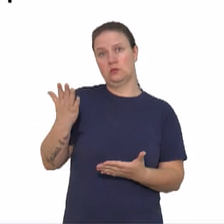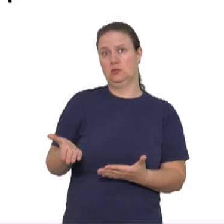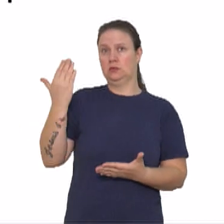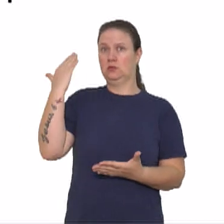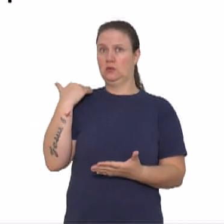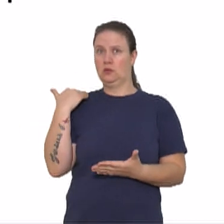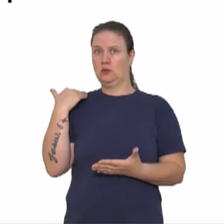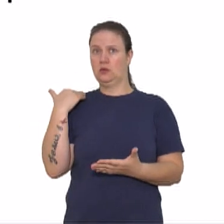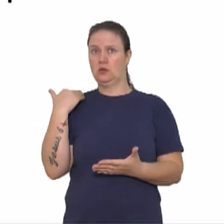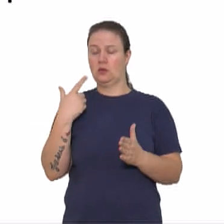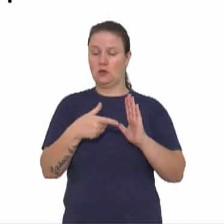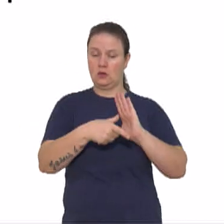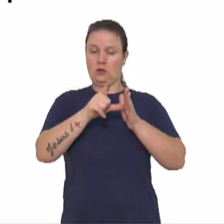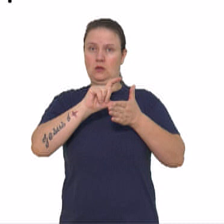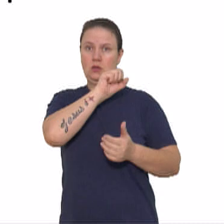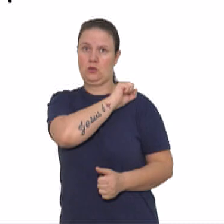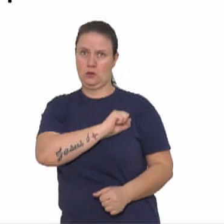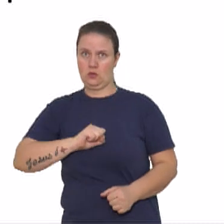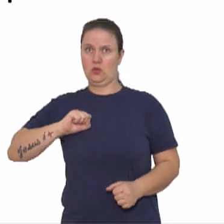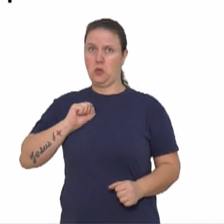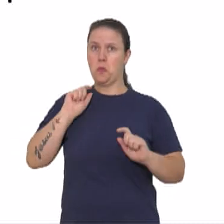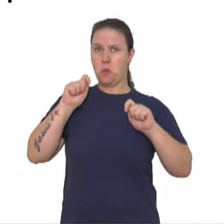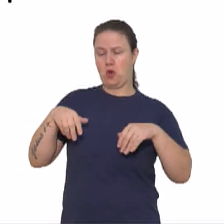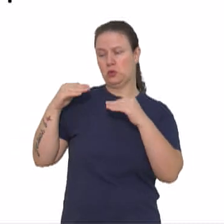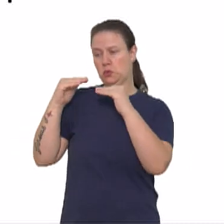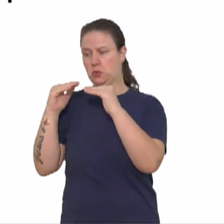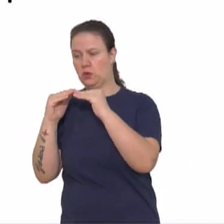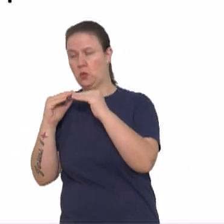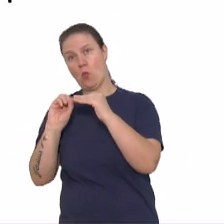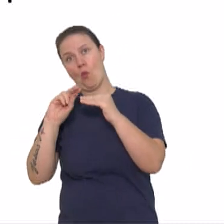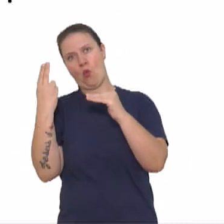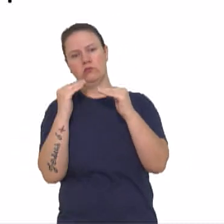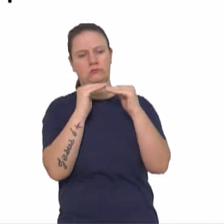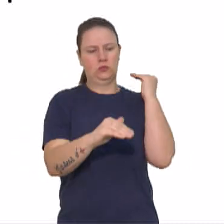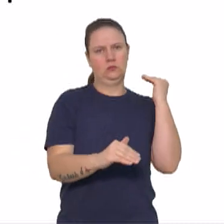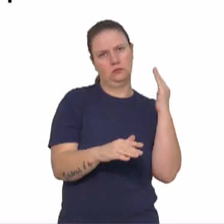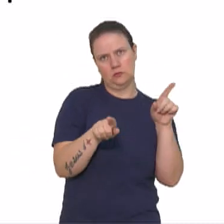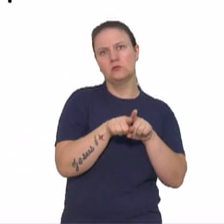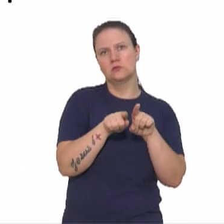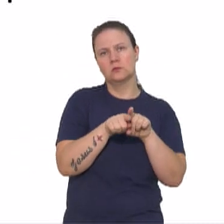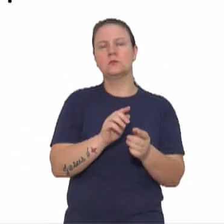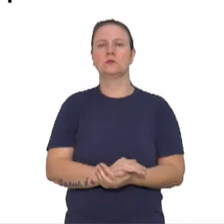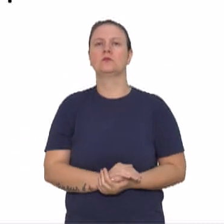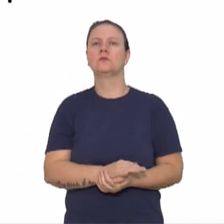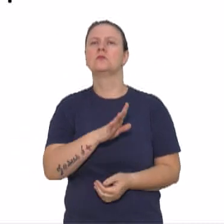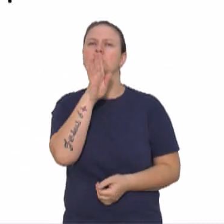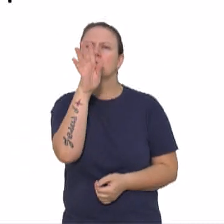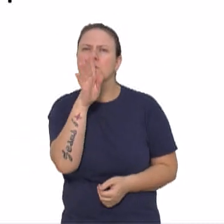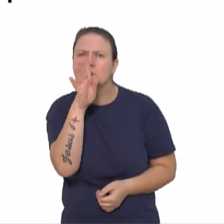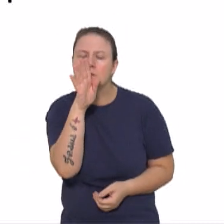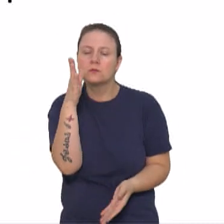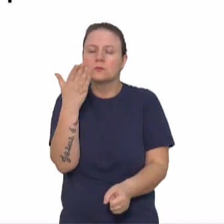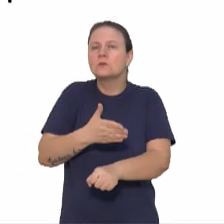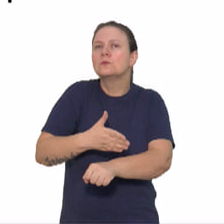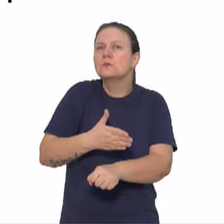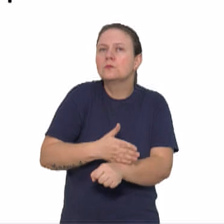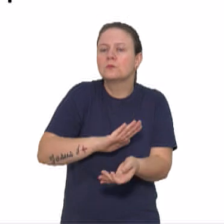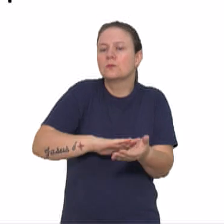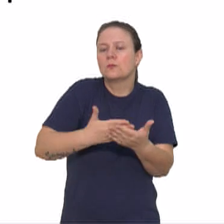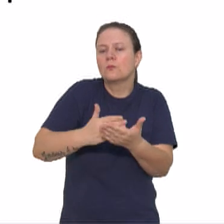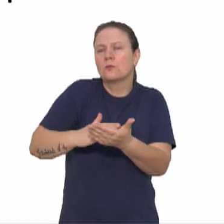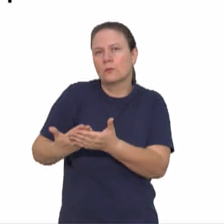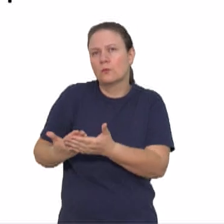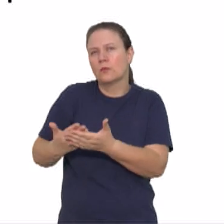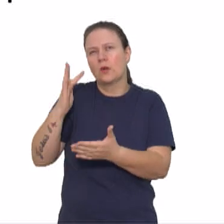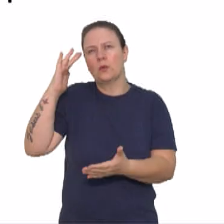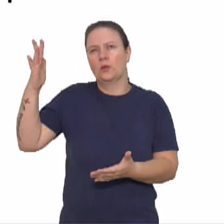sobre os pré-socráticos, que podem concordar, discordar, etc. E a crítica moderna são as interpretações dos filósofos